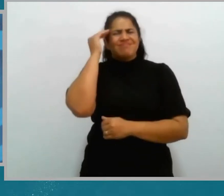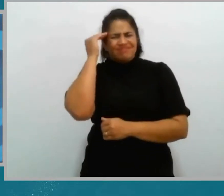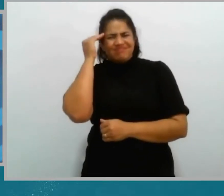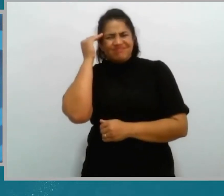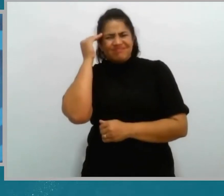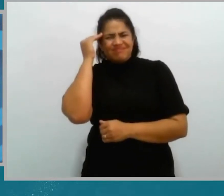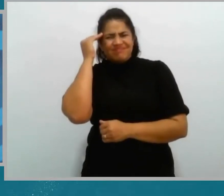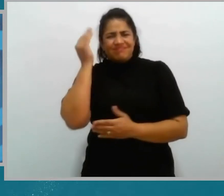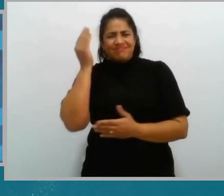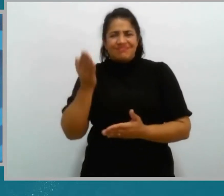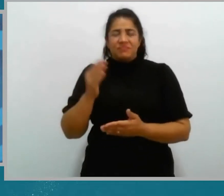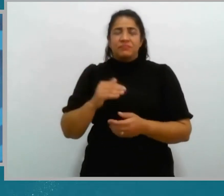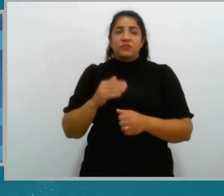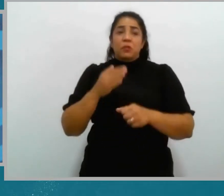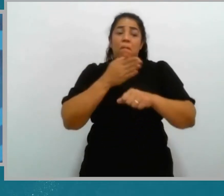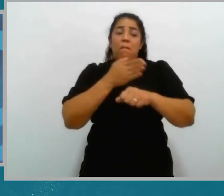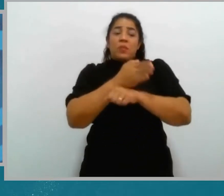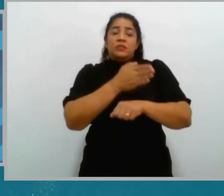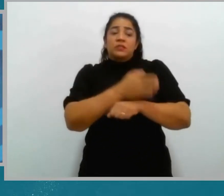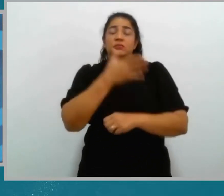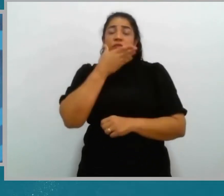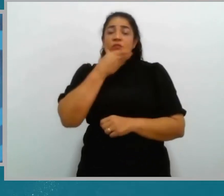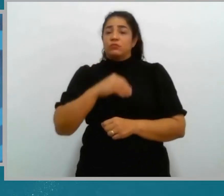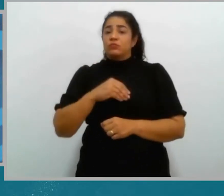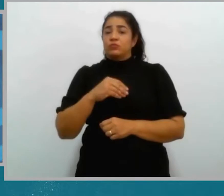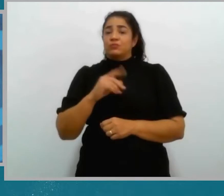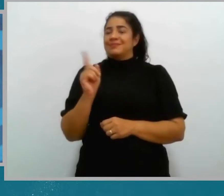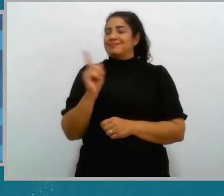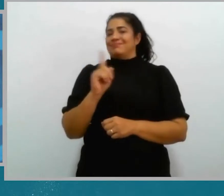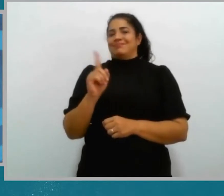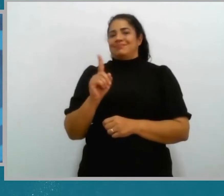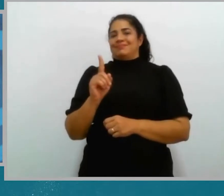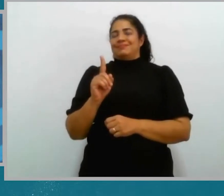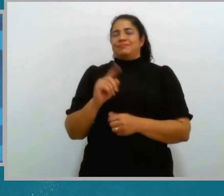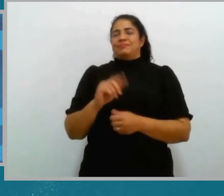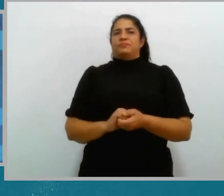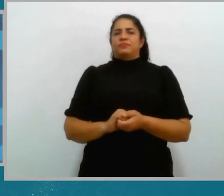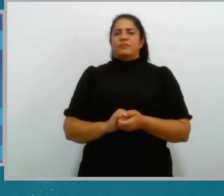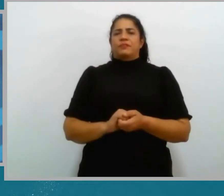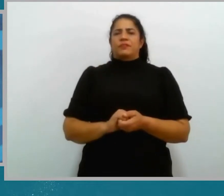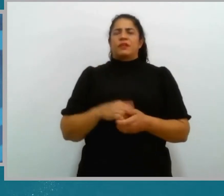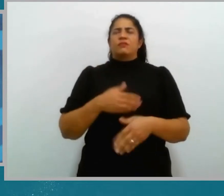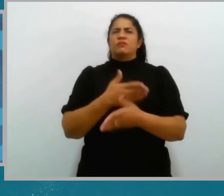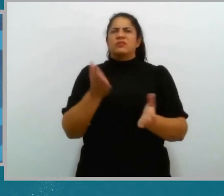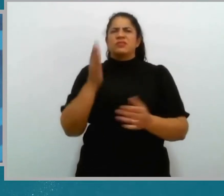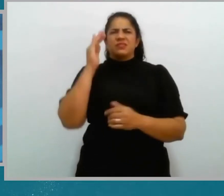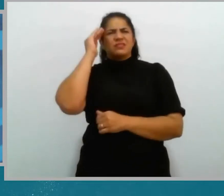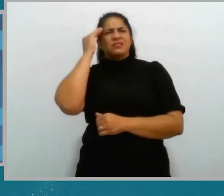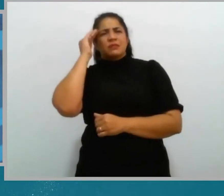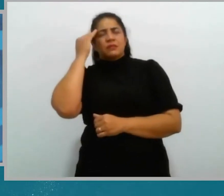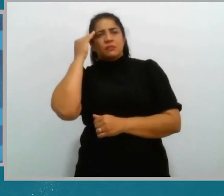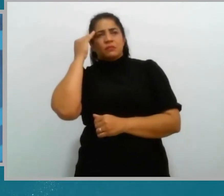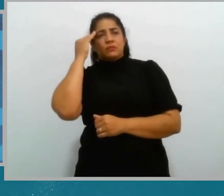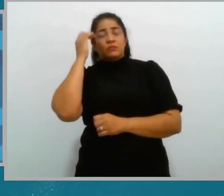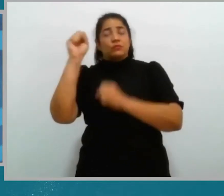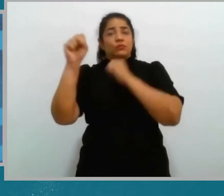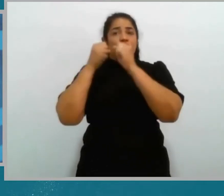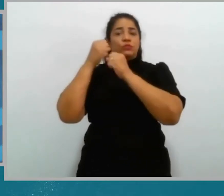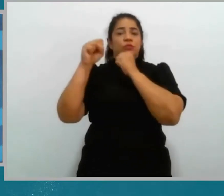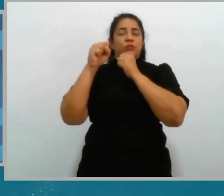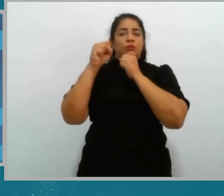Não houve participação do homem. Vocês se lembram de Salmo 51? Assim todos